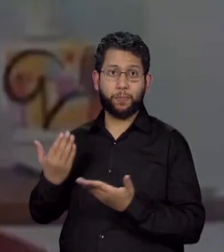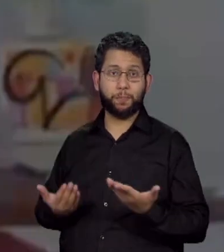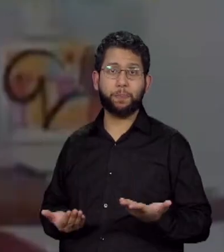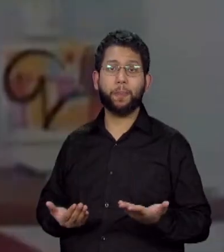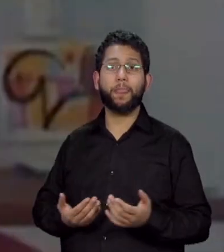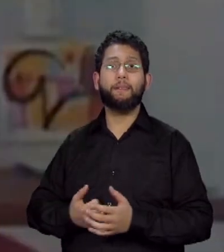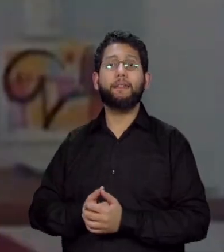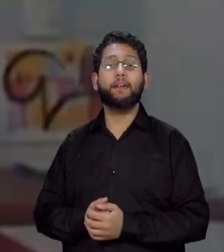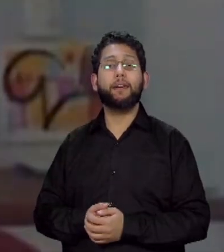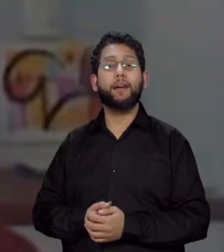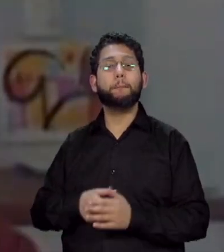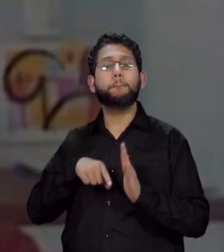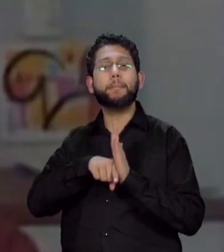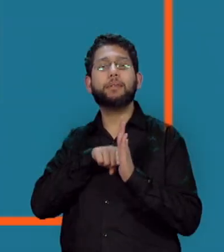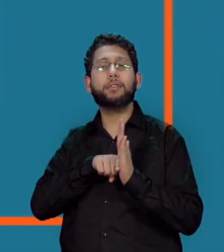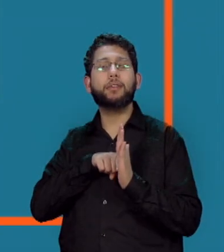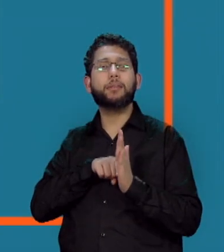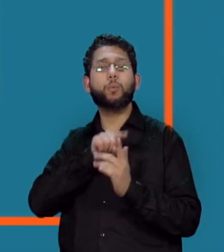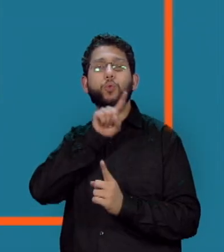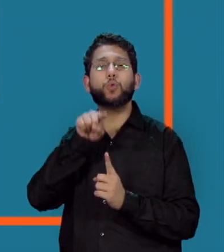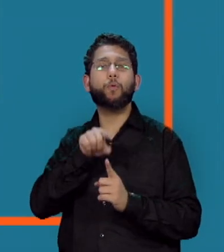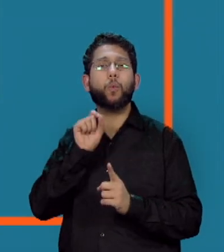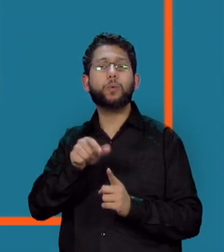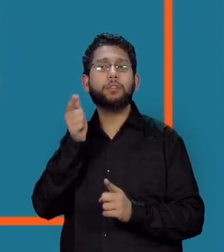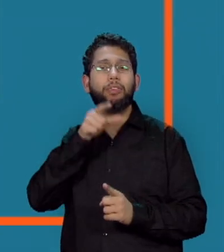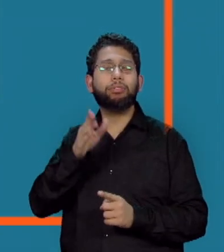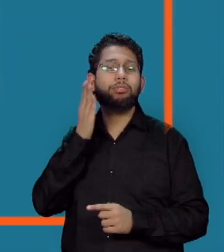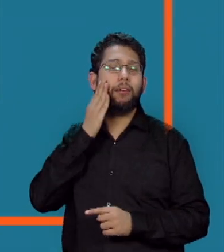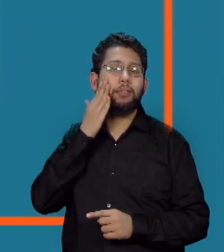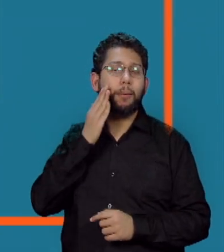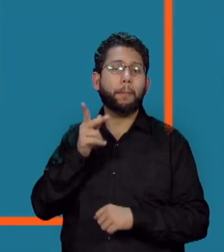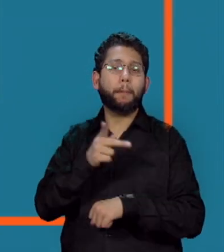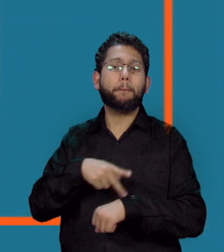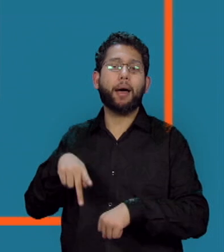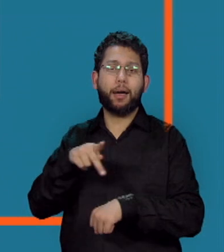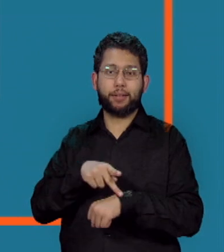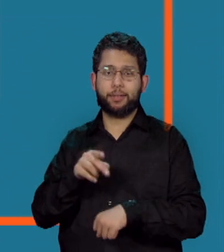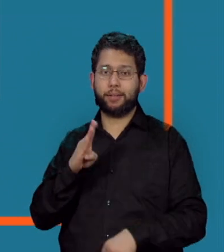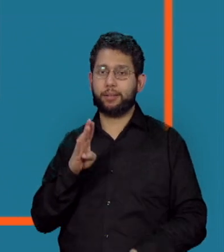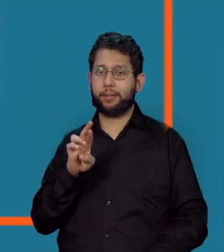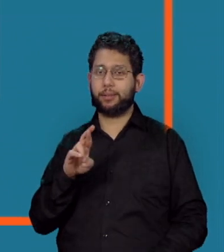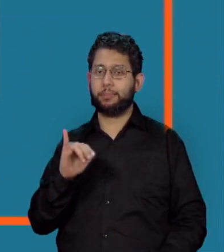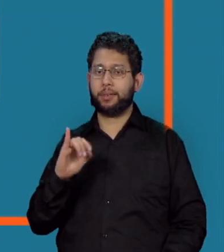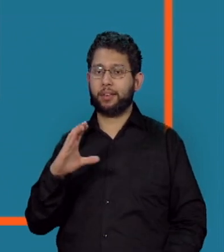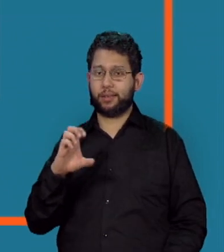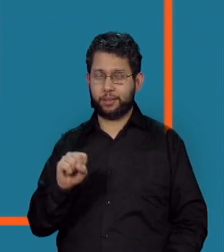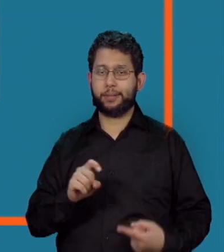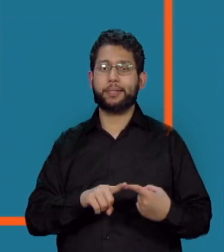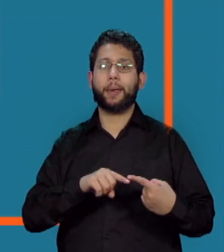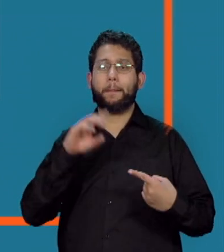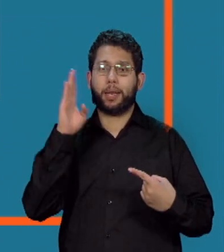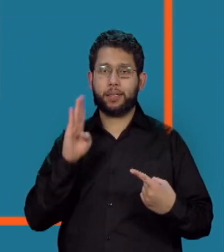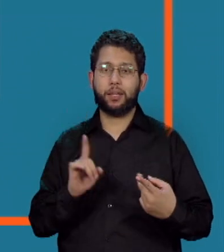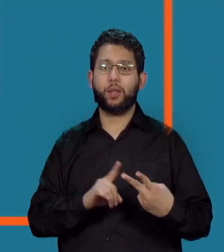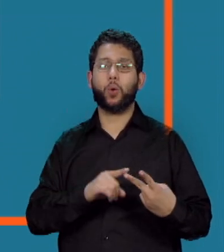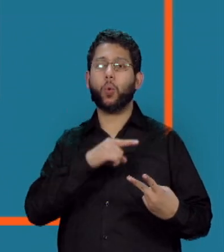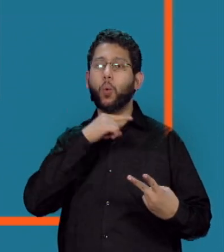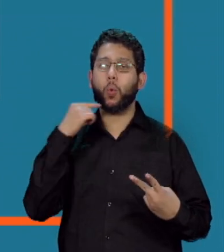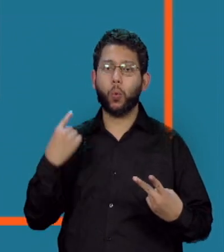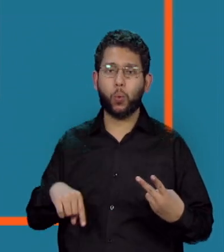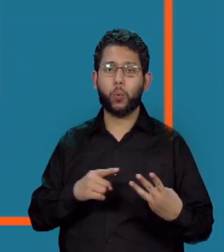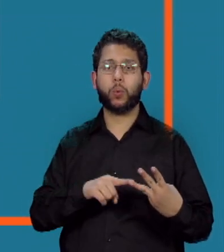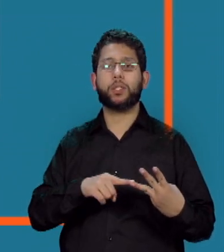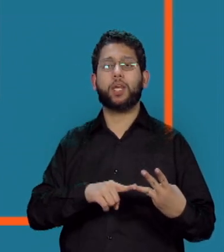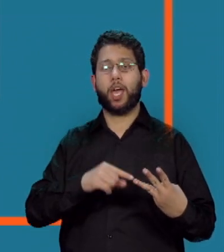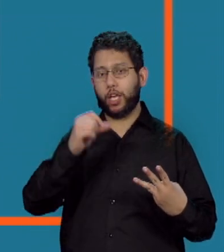Ela procurou entender como é que, principalmente os países dos BRICS, né? O Brasil, a Rússia, a